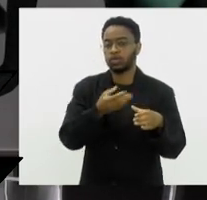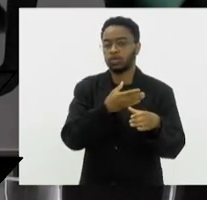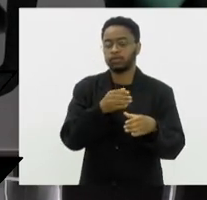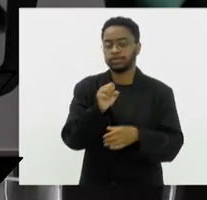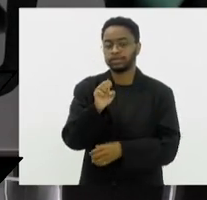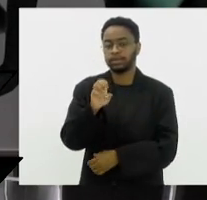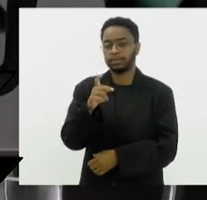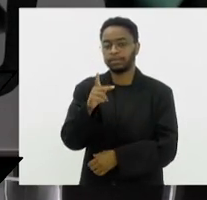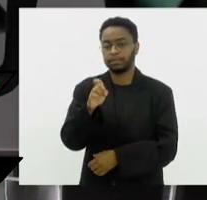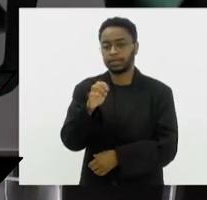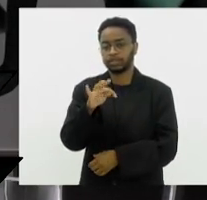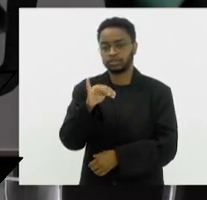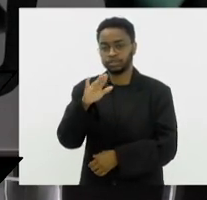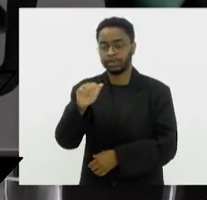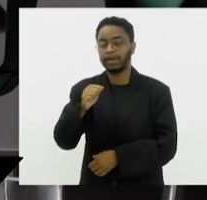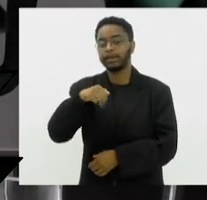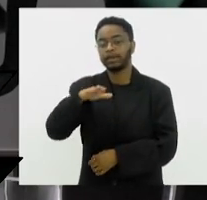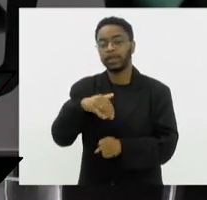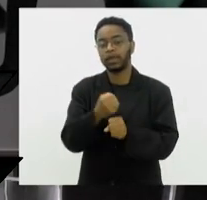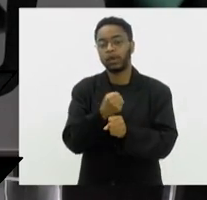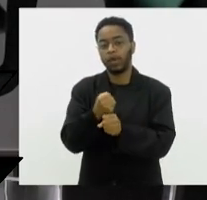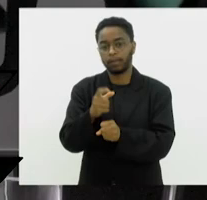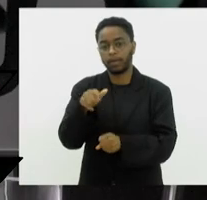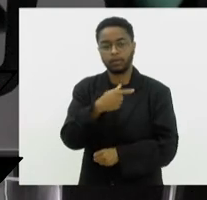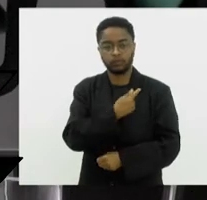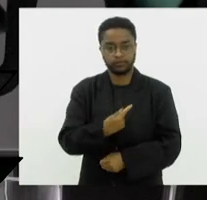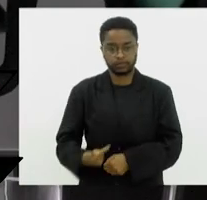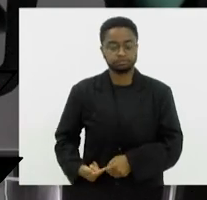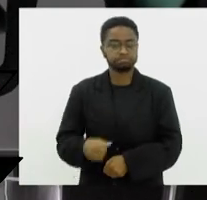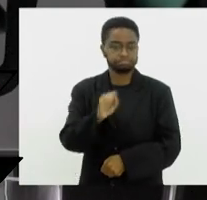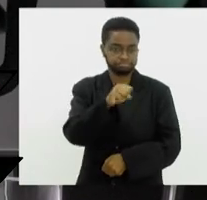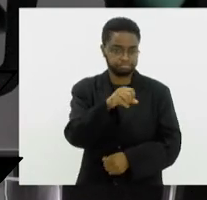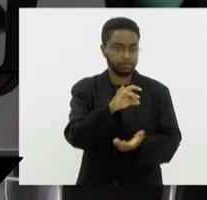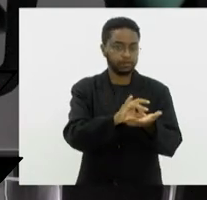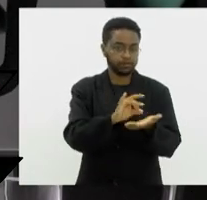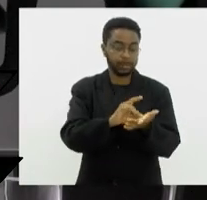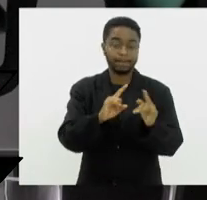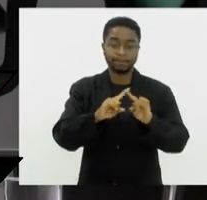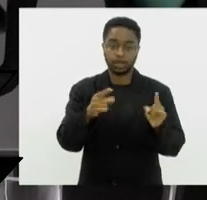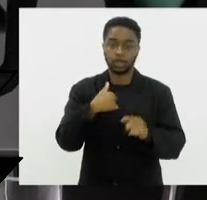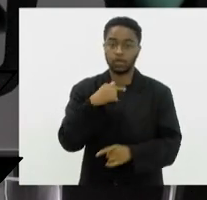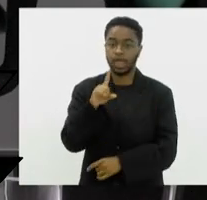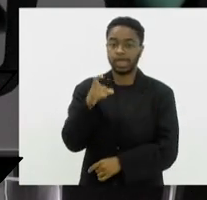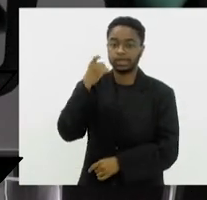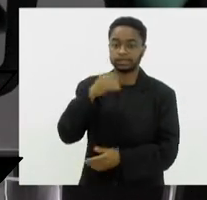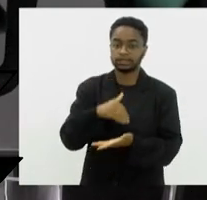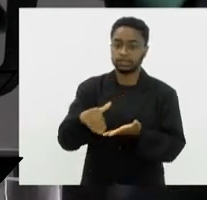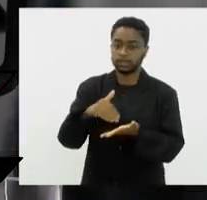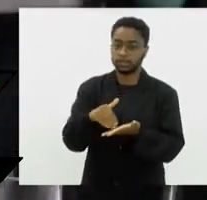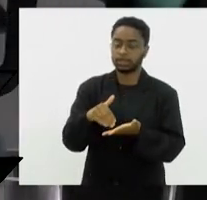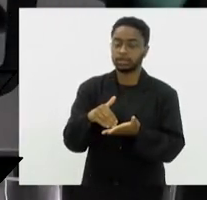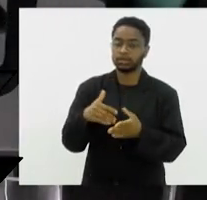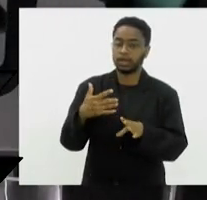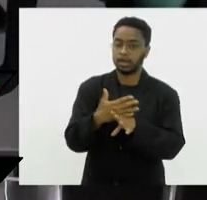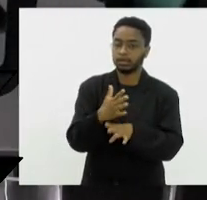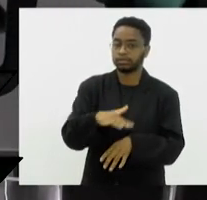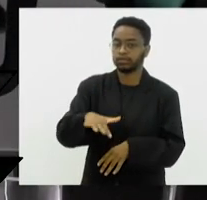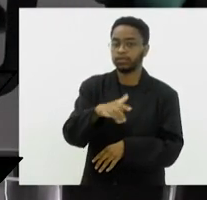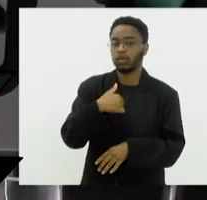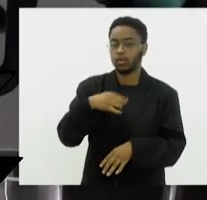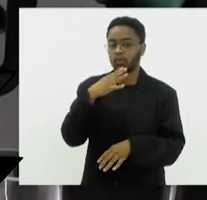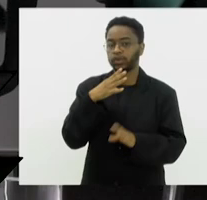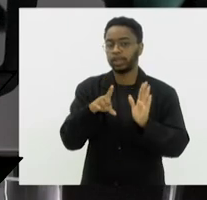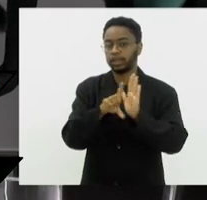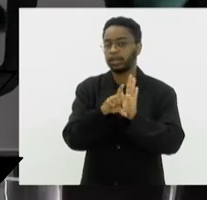Estado. É verdade que o foi. Mas eu já fui secretário de urbanismo, eu conheço as legislações